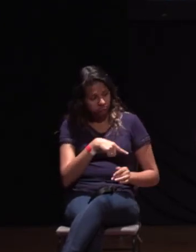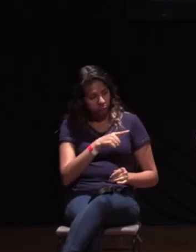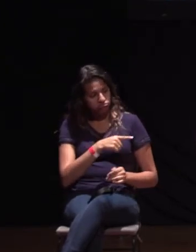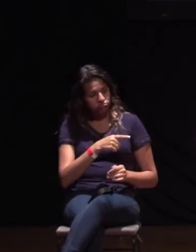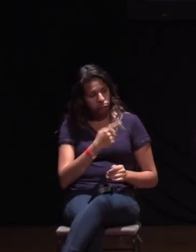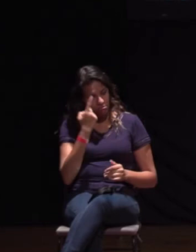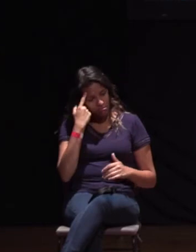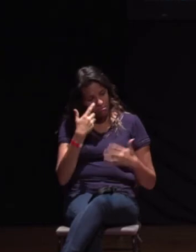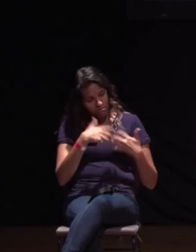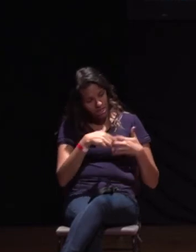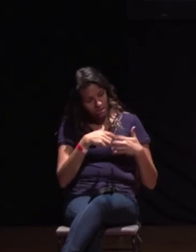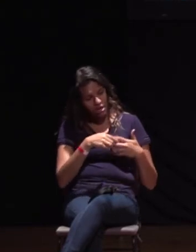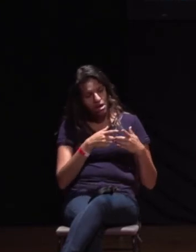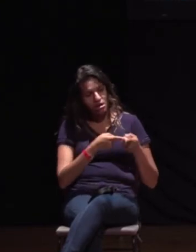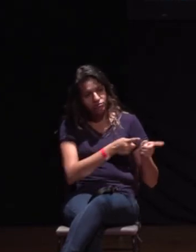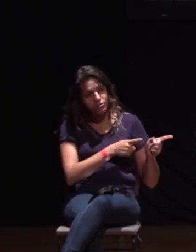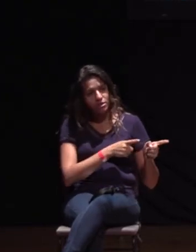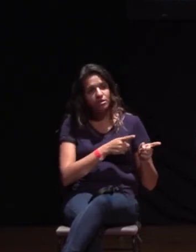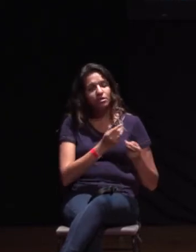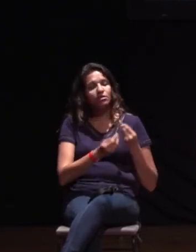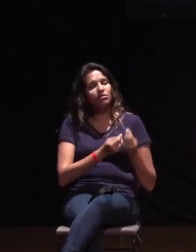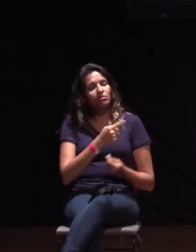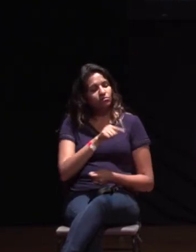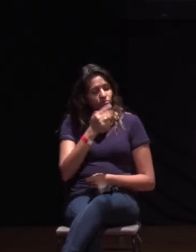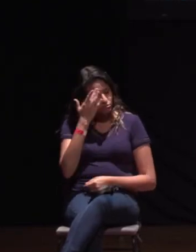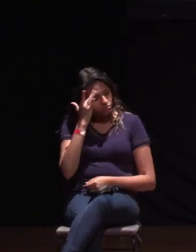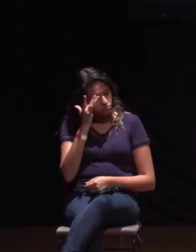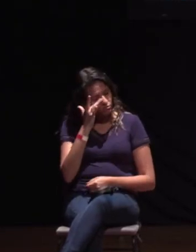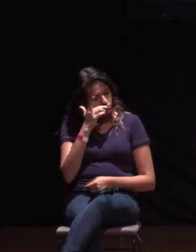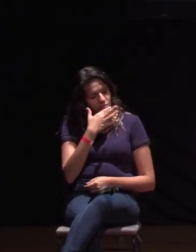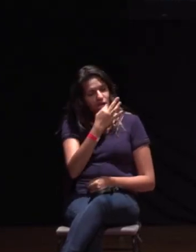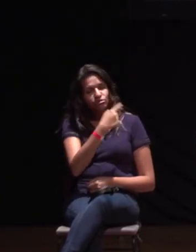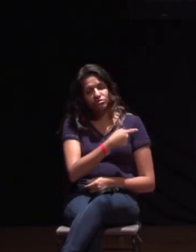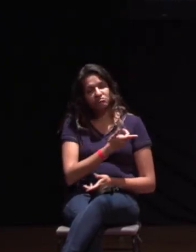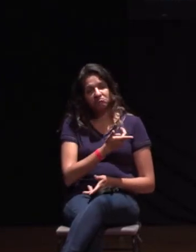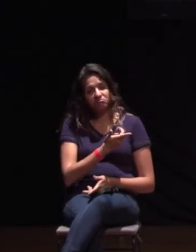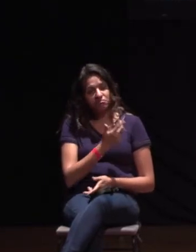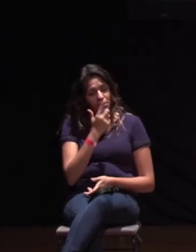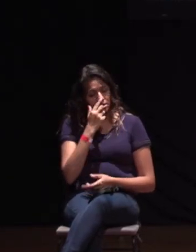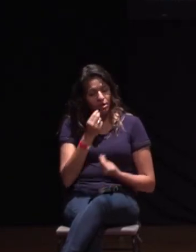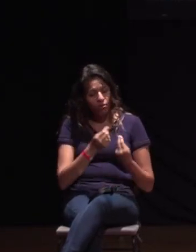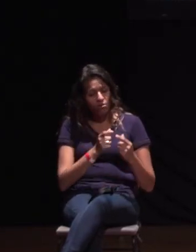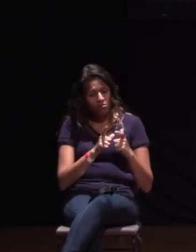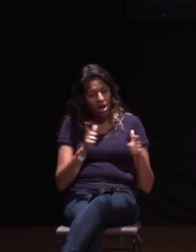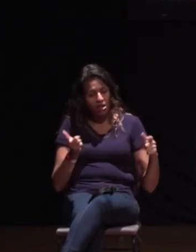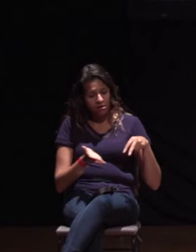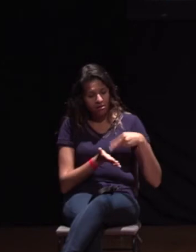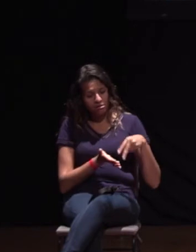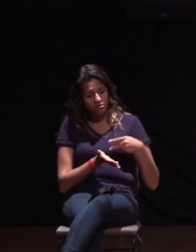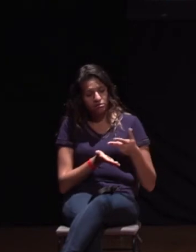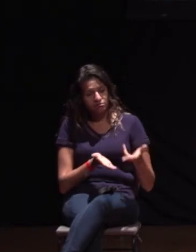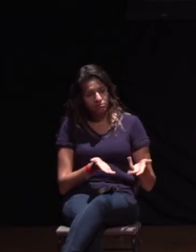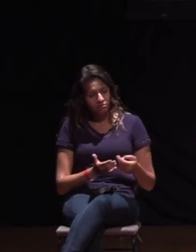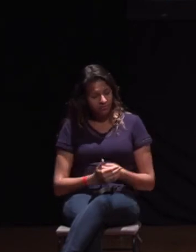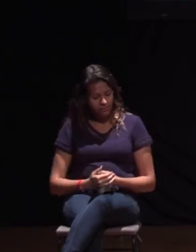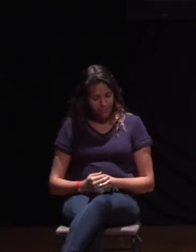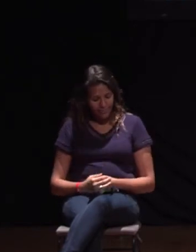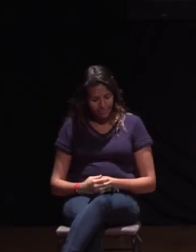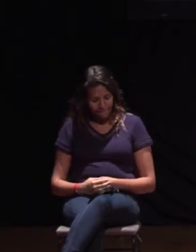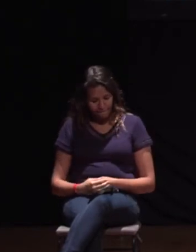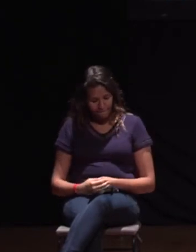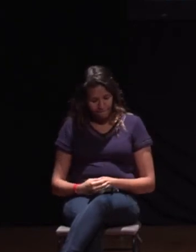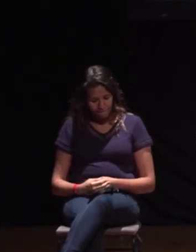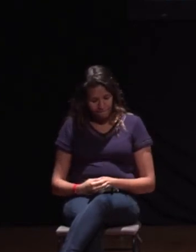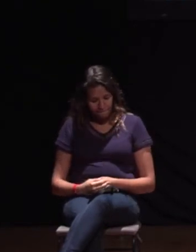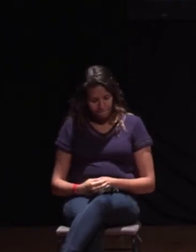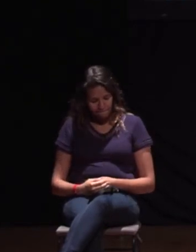provocação e saber ouvir um pouco de vocês, como vocês veem essa aproximação cada vez mais crescente da dança,